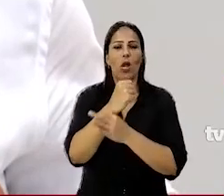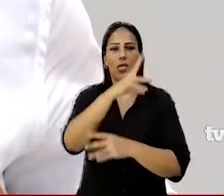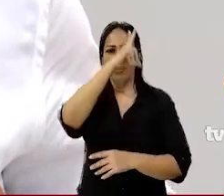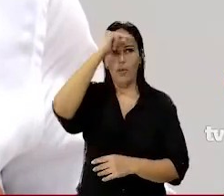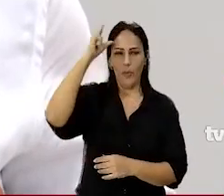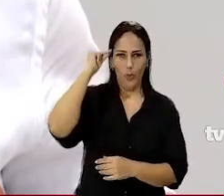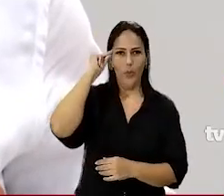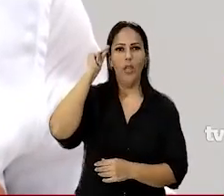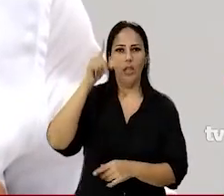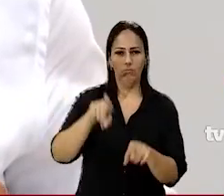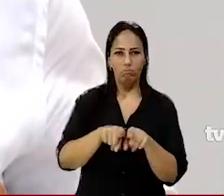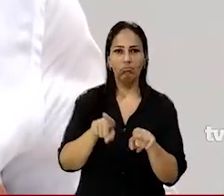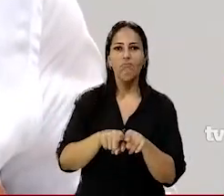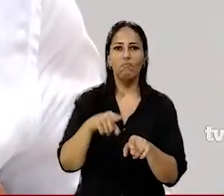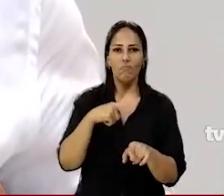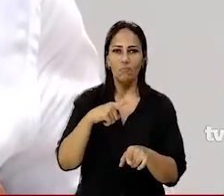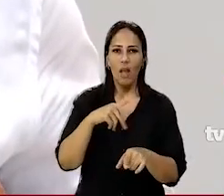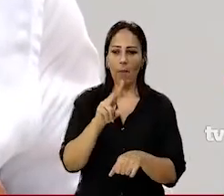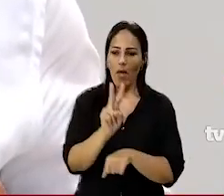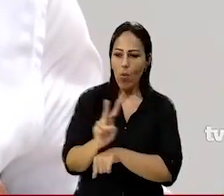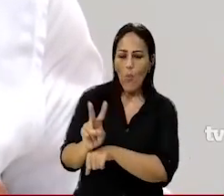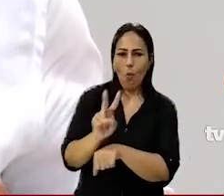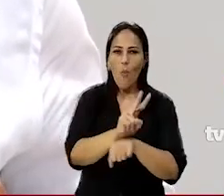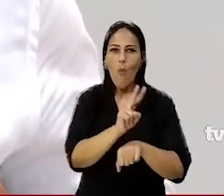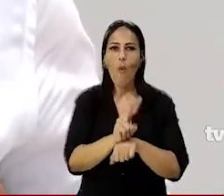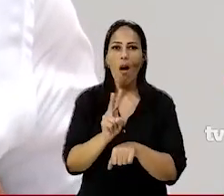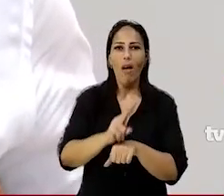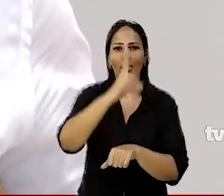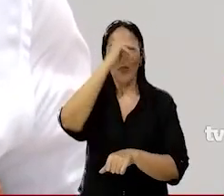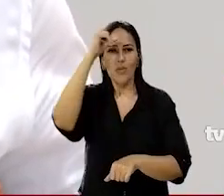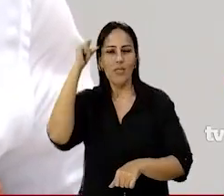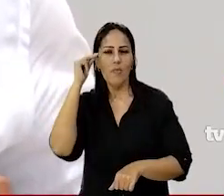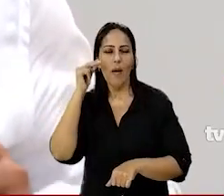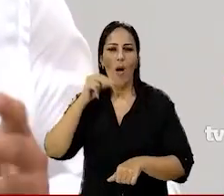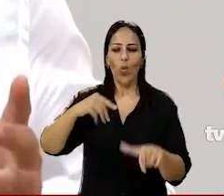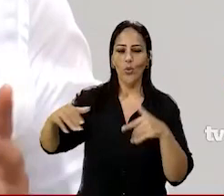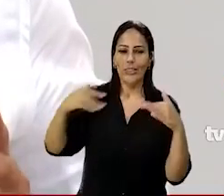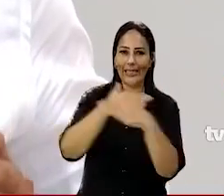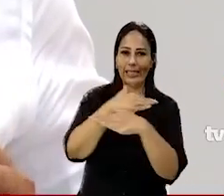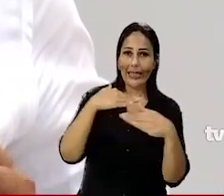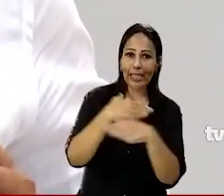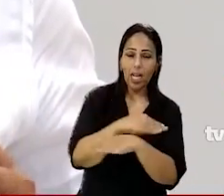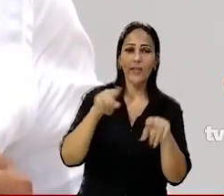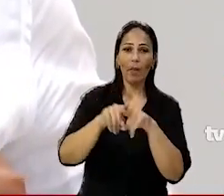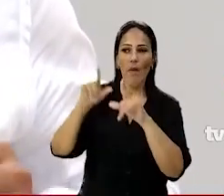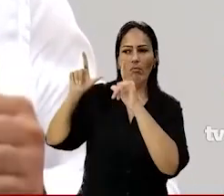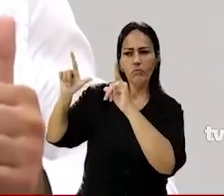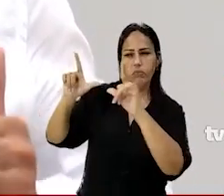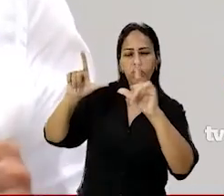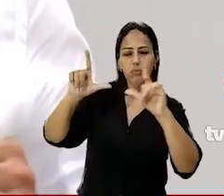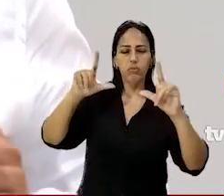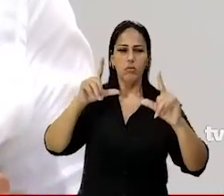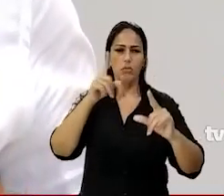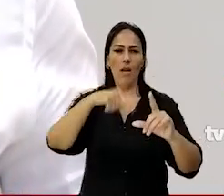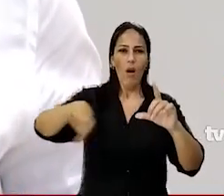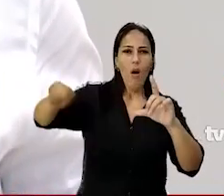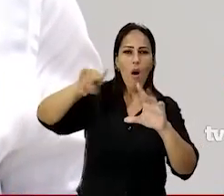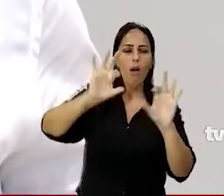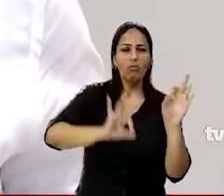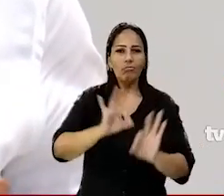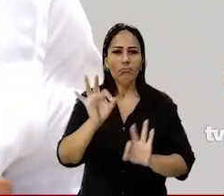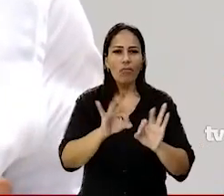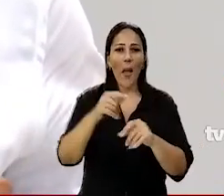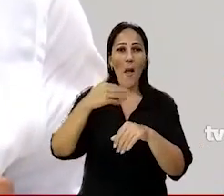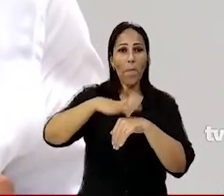Pública, viabilidade com guarda municipal e guarda municipal de trânsito e sinalizações. É preciso mais implantações